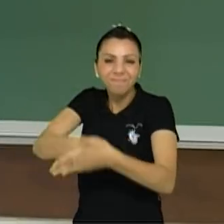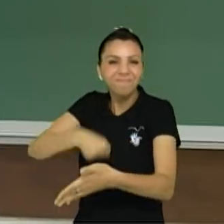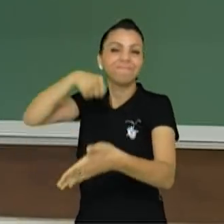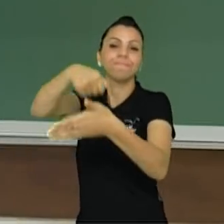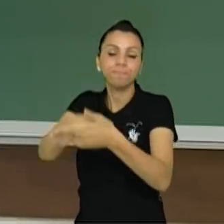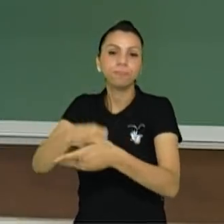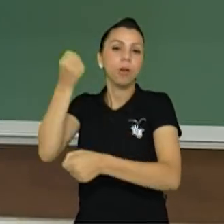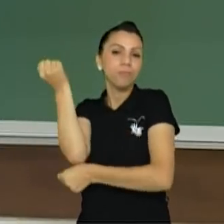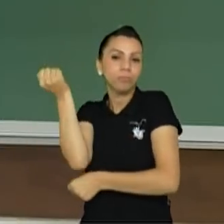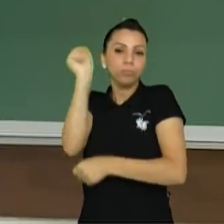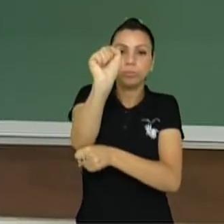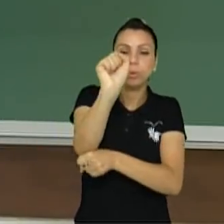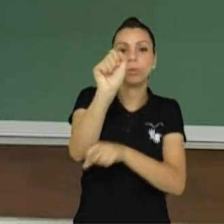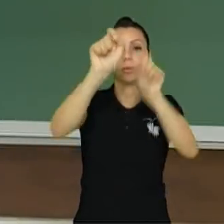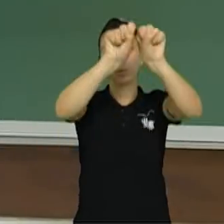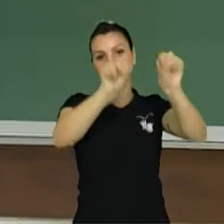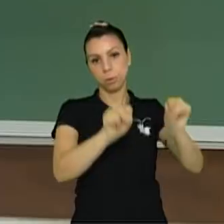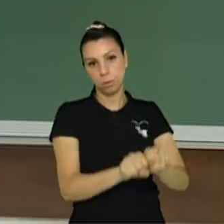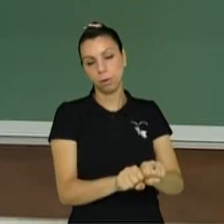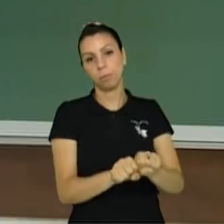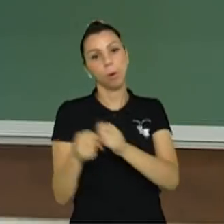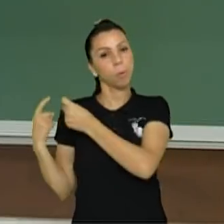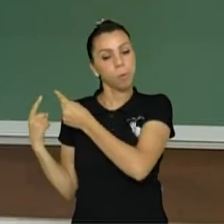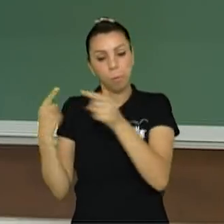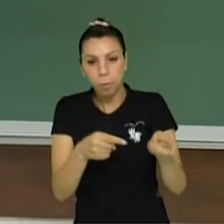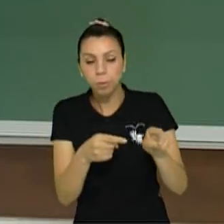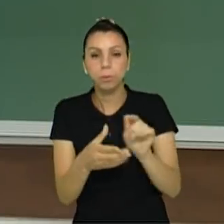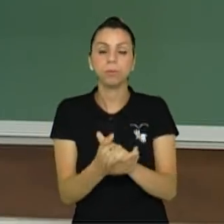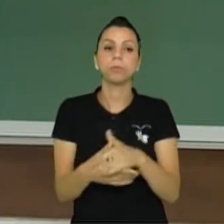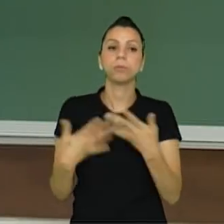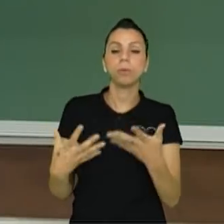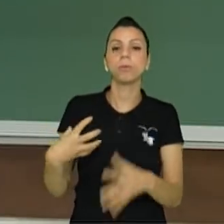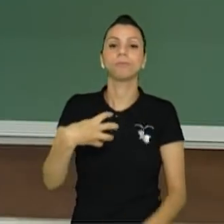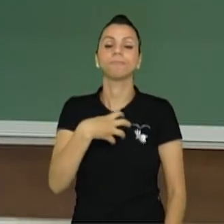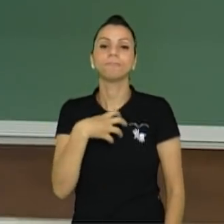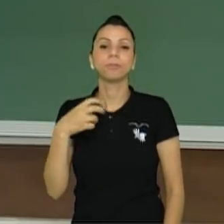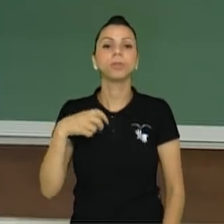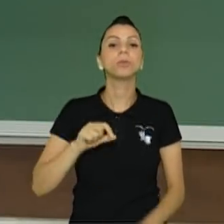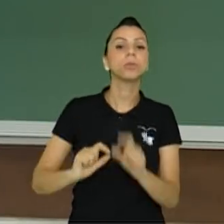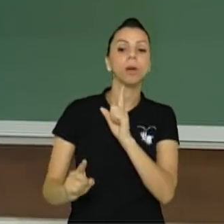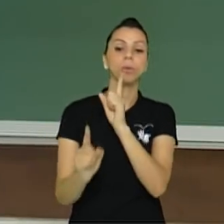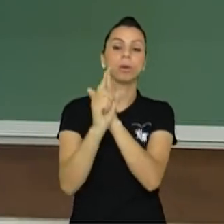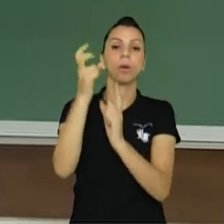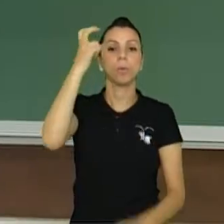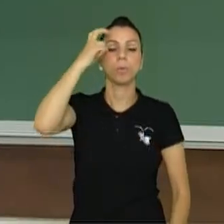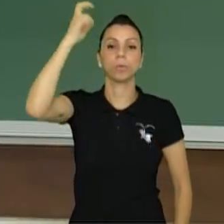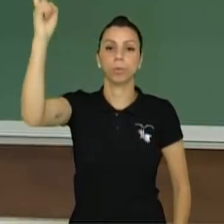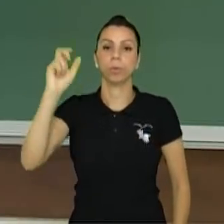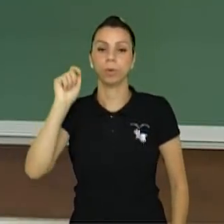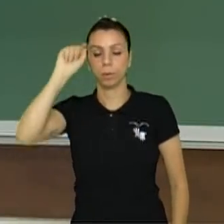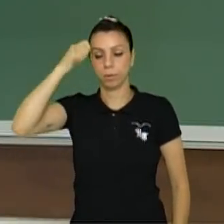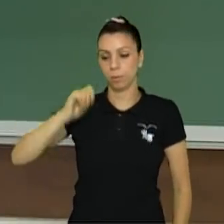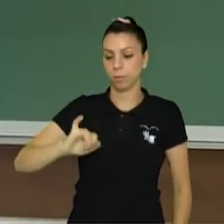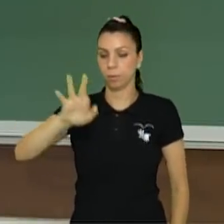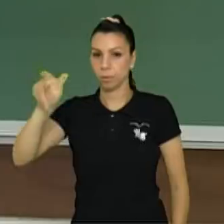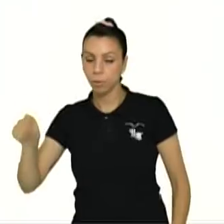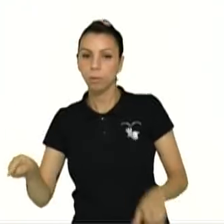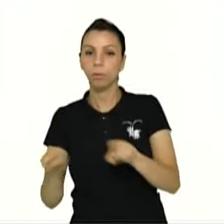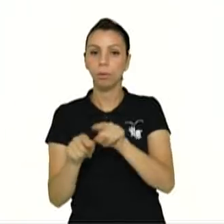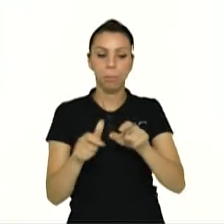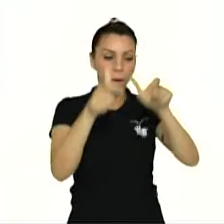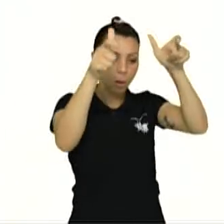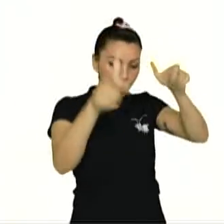E assim, ó, uma das formas encontradas foi o quê? A cultura afro-brasileira, fosse por meio de centros